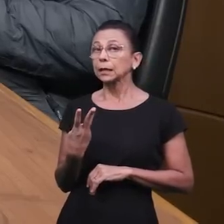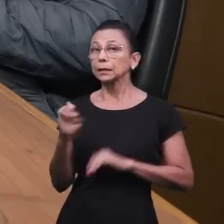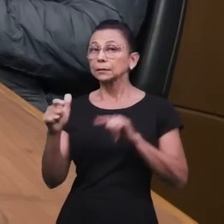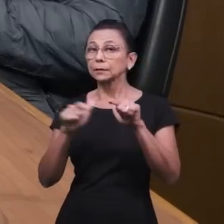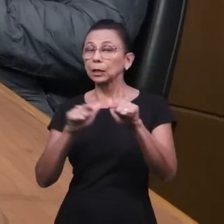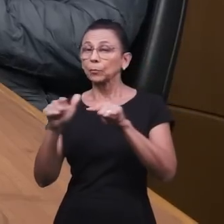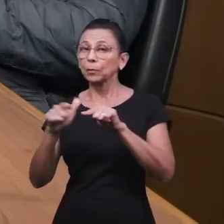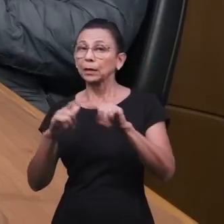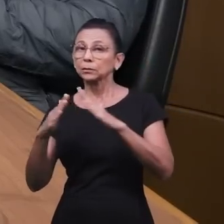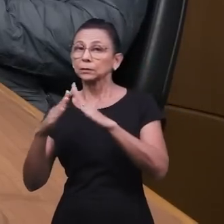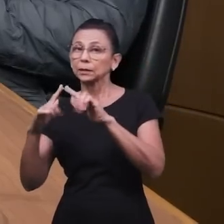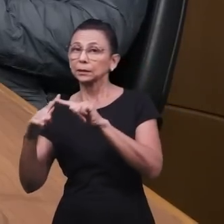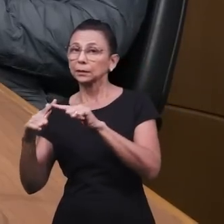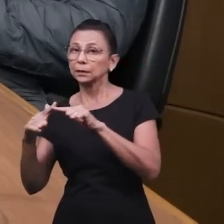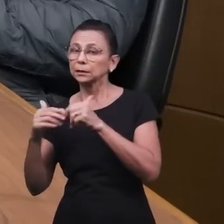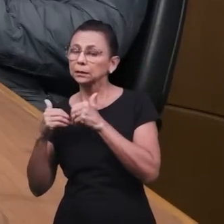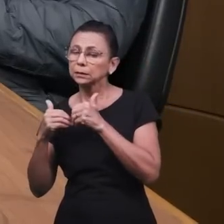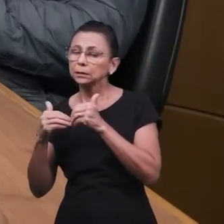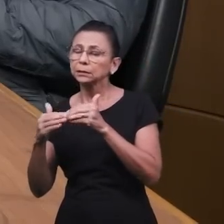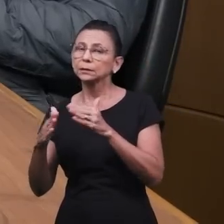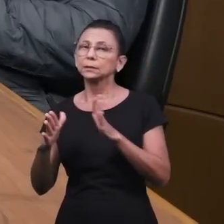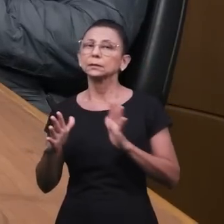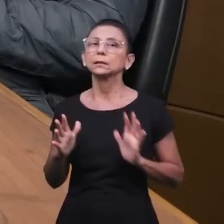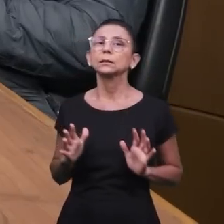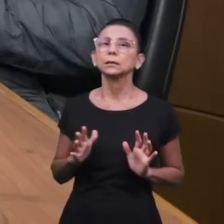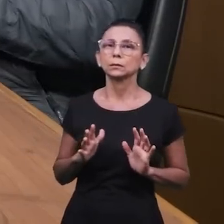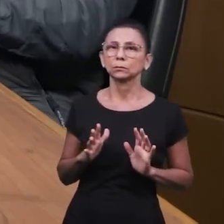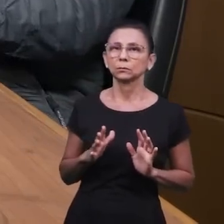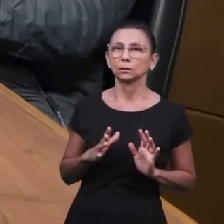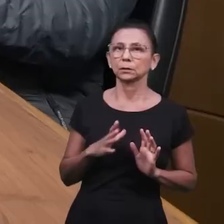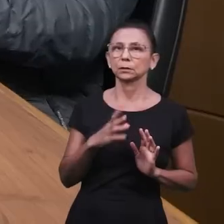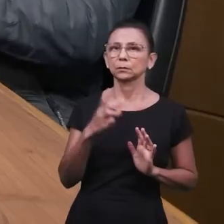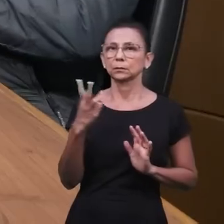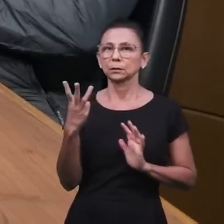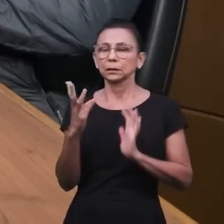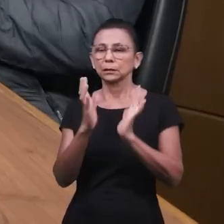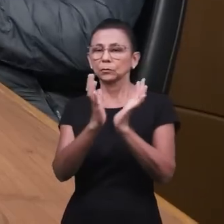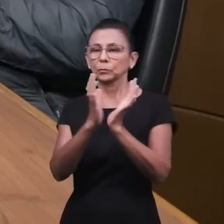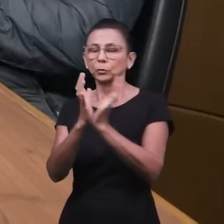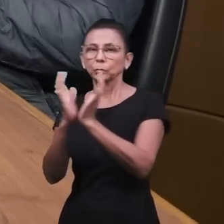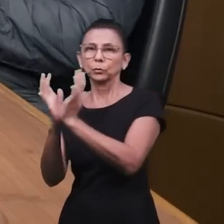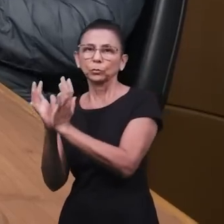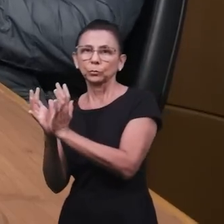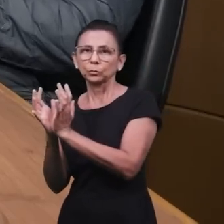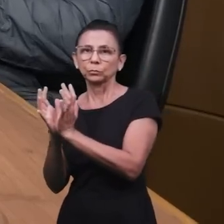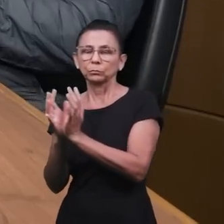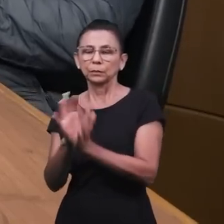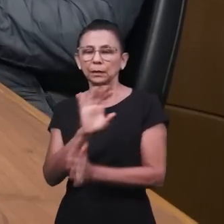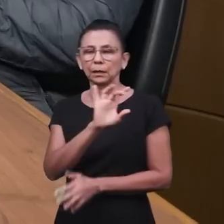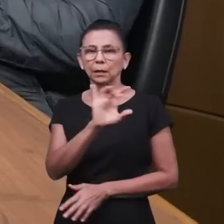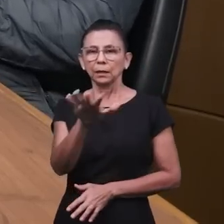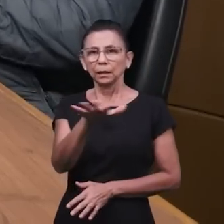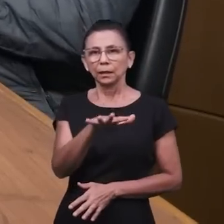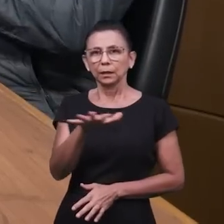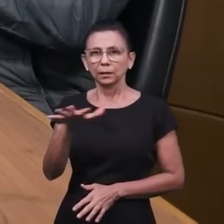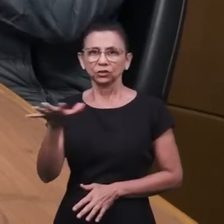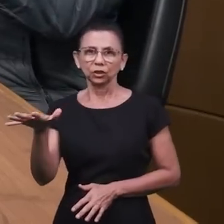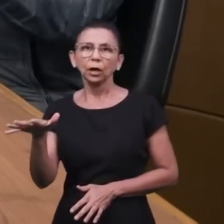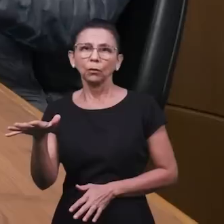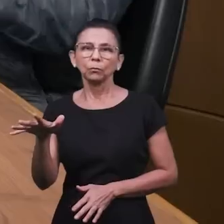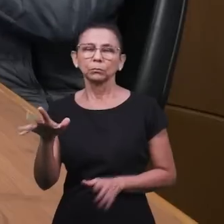na Flórida, um em Tampa, um em Fort Myers e esse grupo lá que está começando lá em Jacksonville.